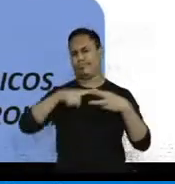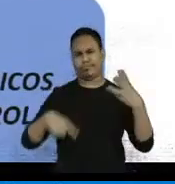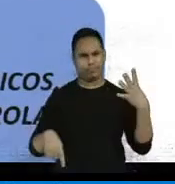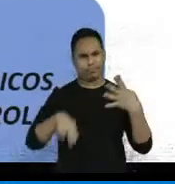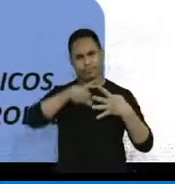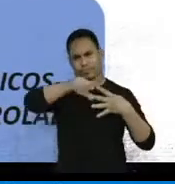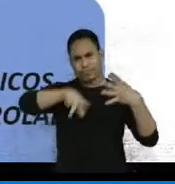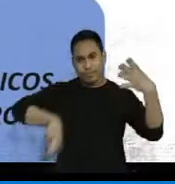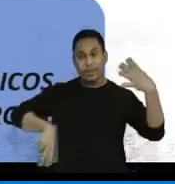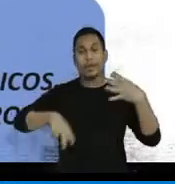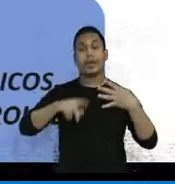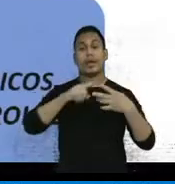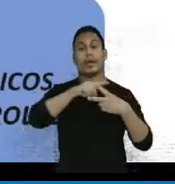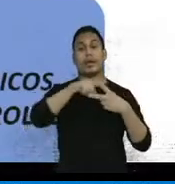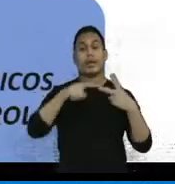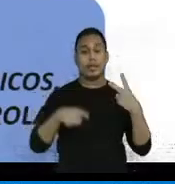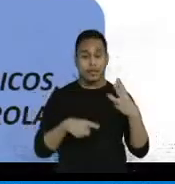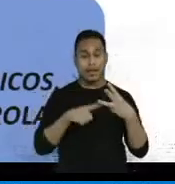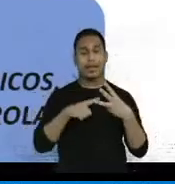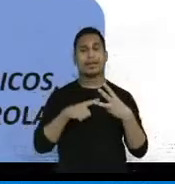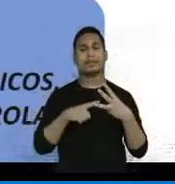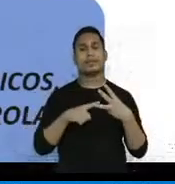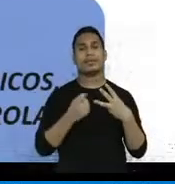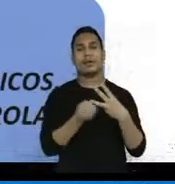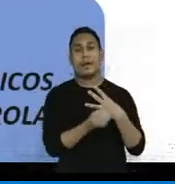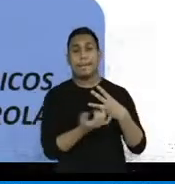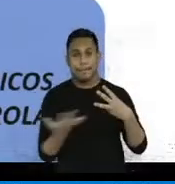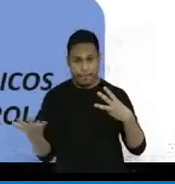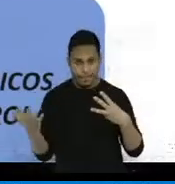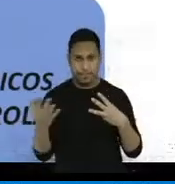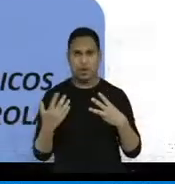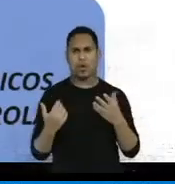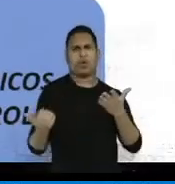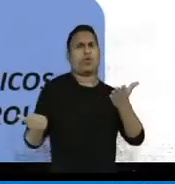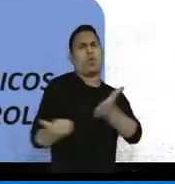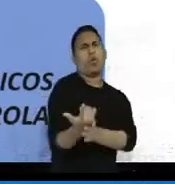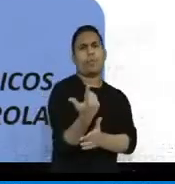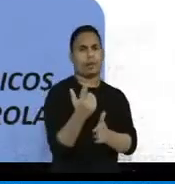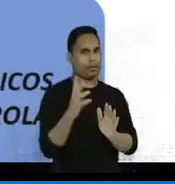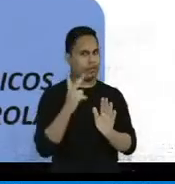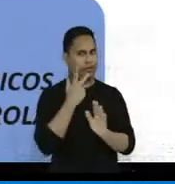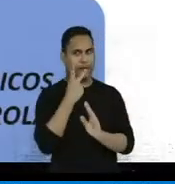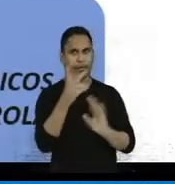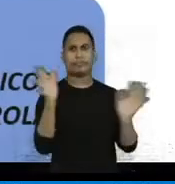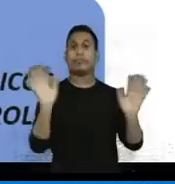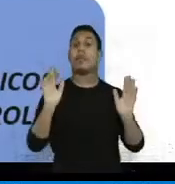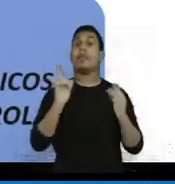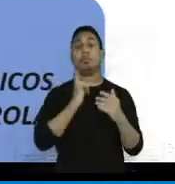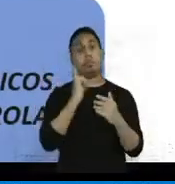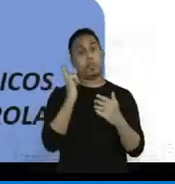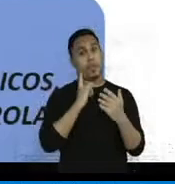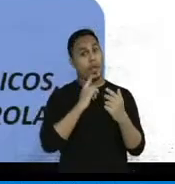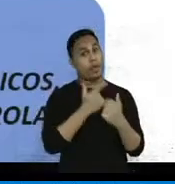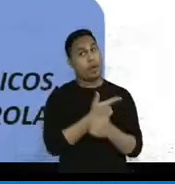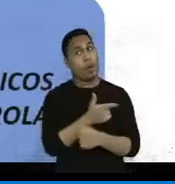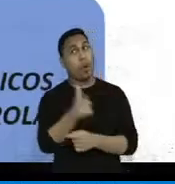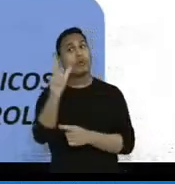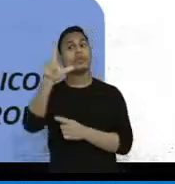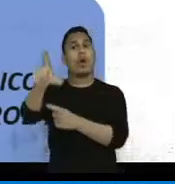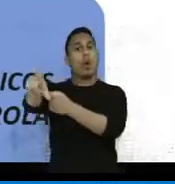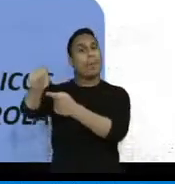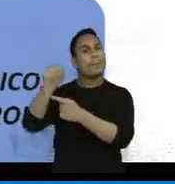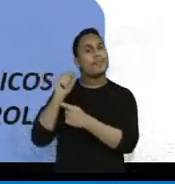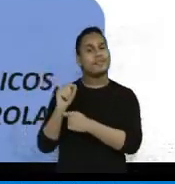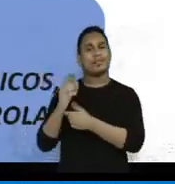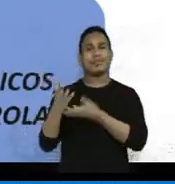dizendo que vocês têm que ir lá e comprar, eu estou dizendo que existe opção de tratamento e você não tem que conviver com dor. Você não tem que viver com dor achando